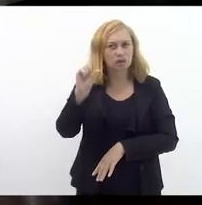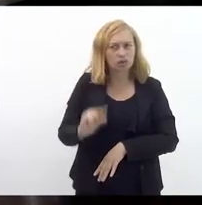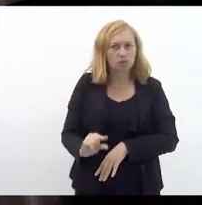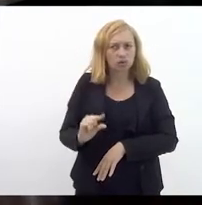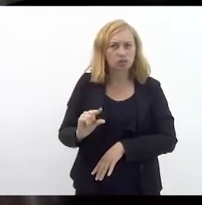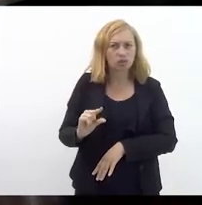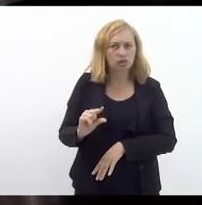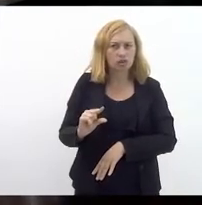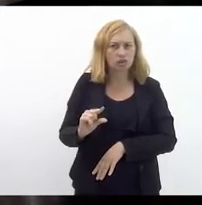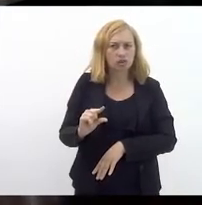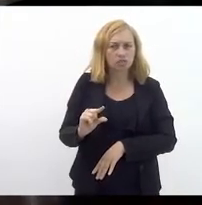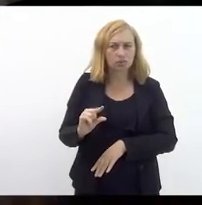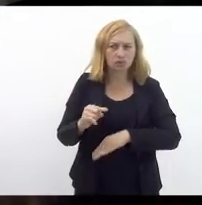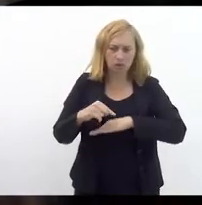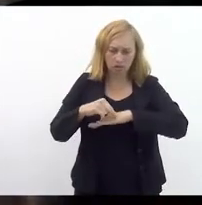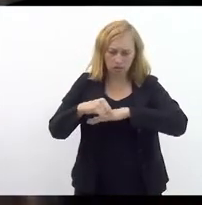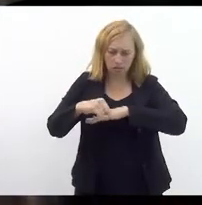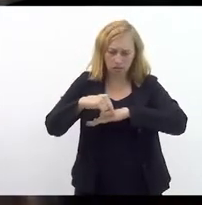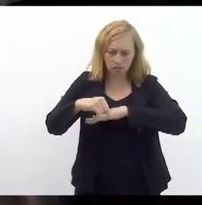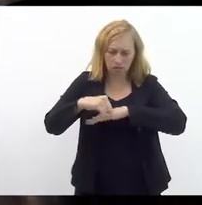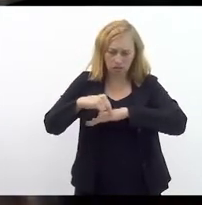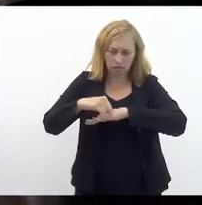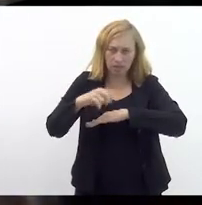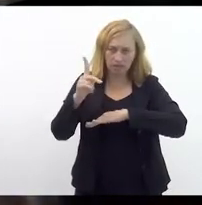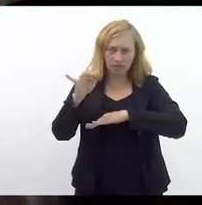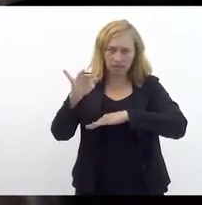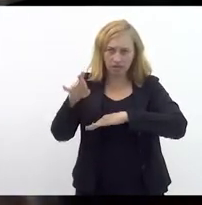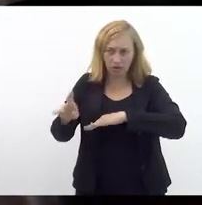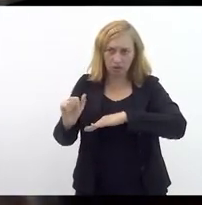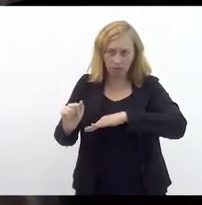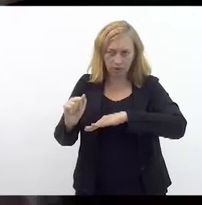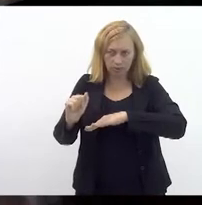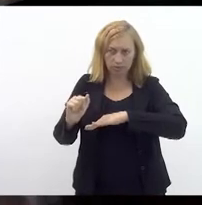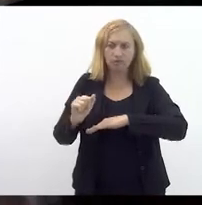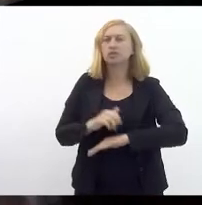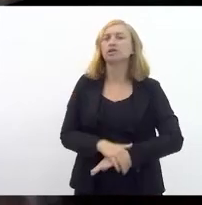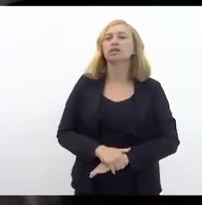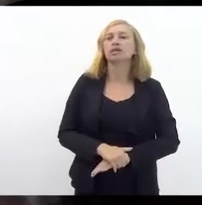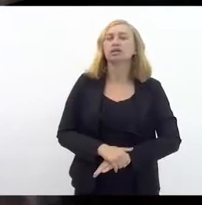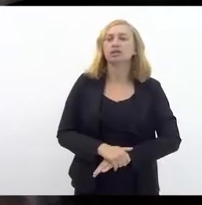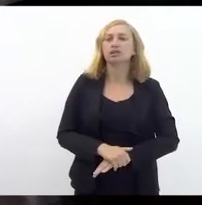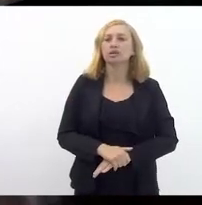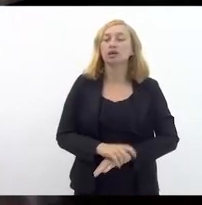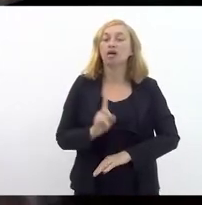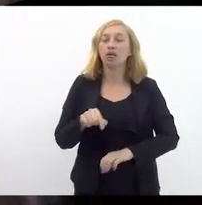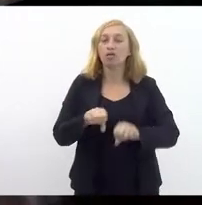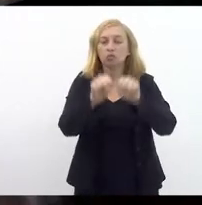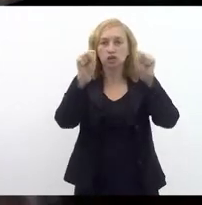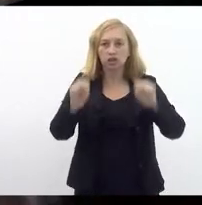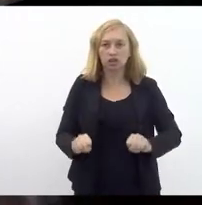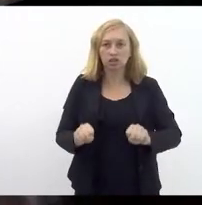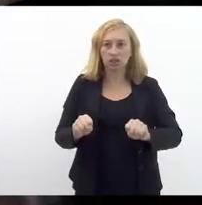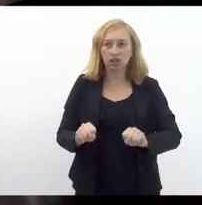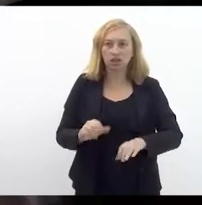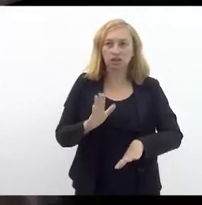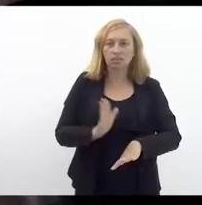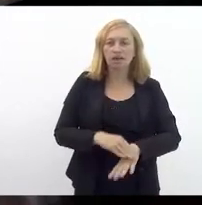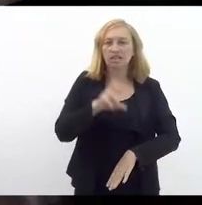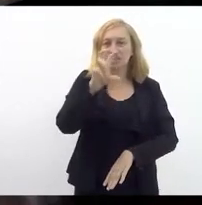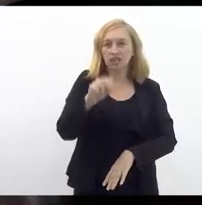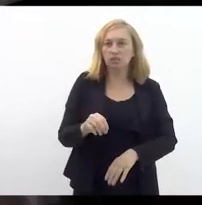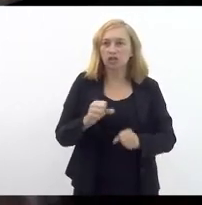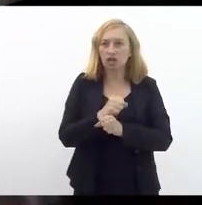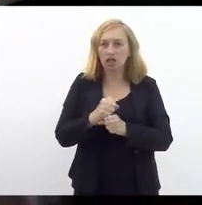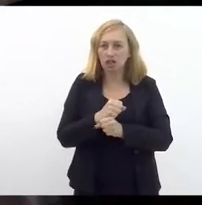vão entre a linha e a plataforma. Como todos sabemos, é um sistema de mais de 50 anos que